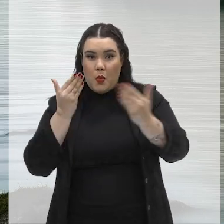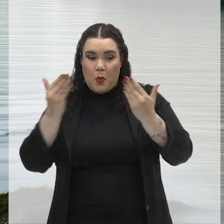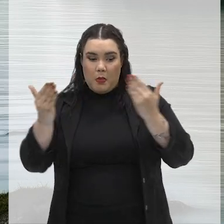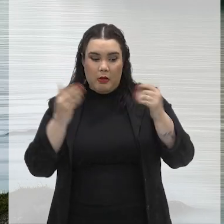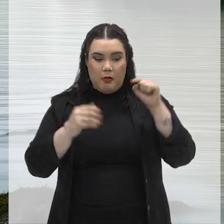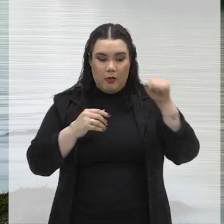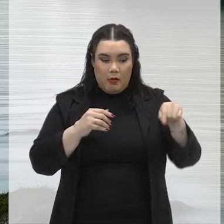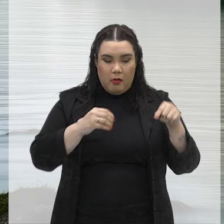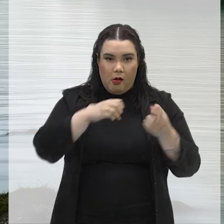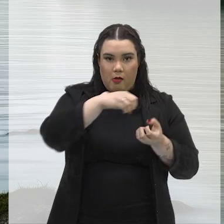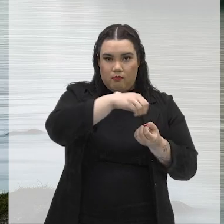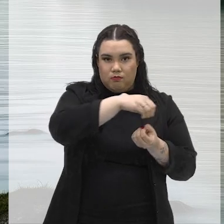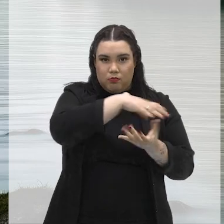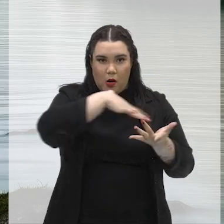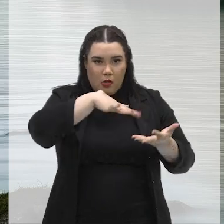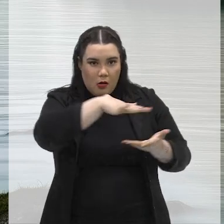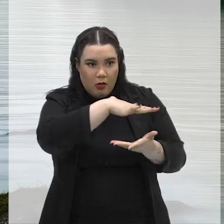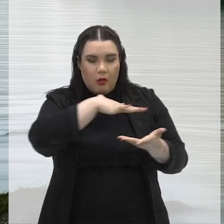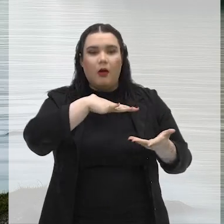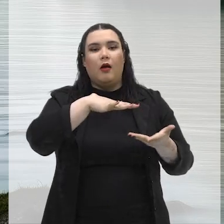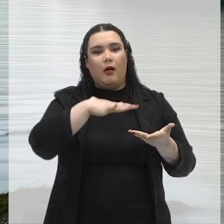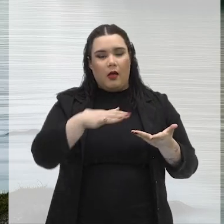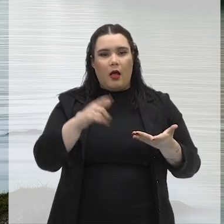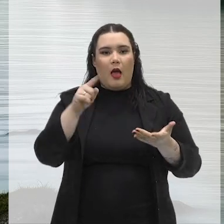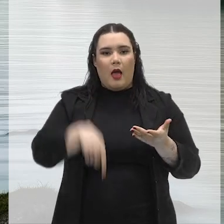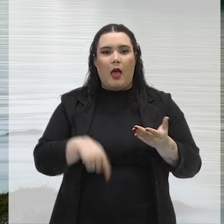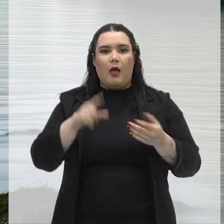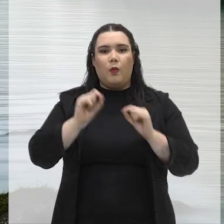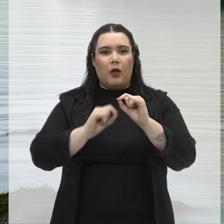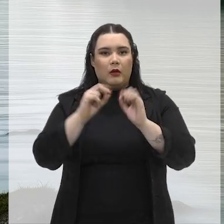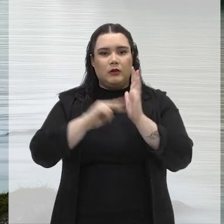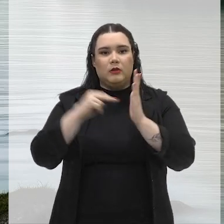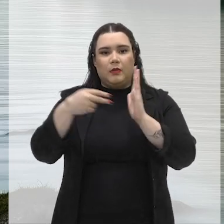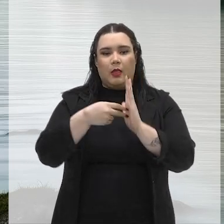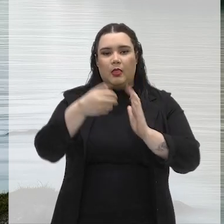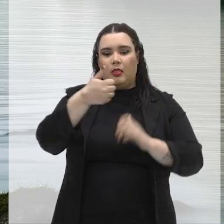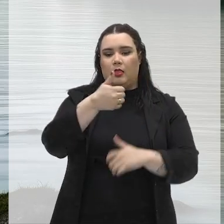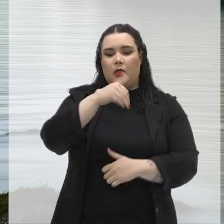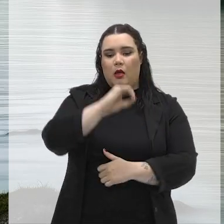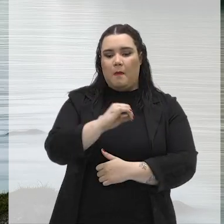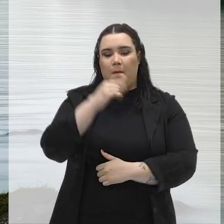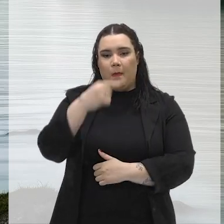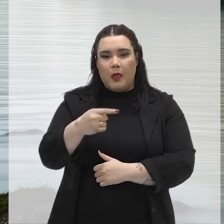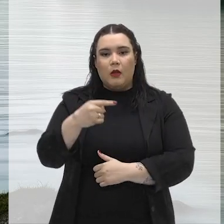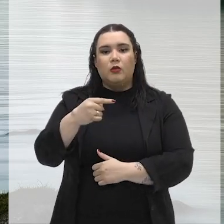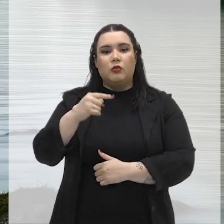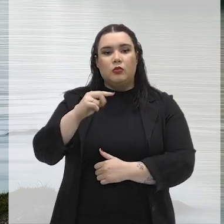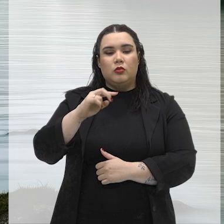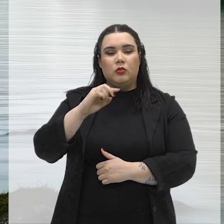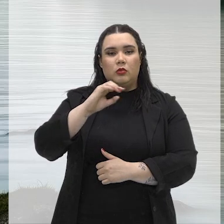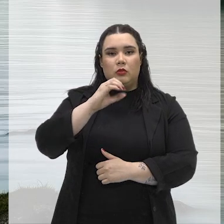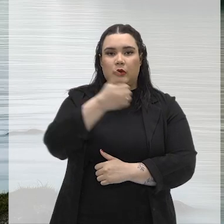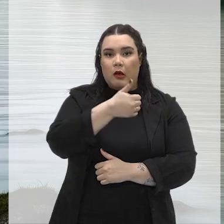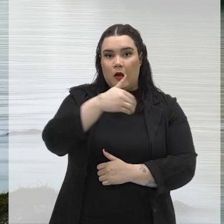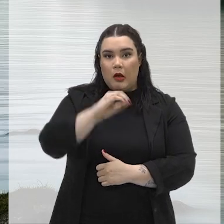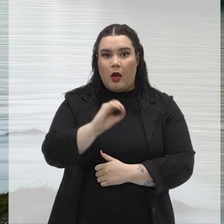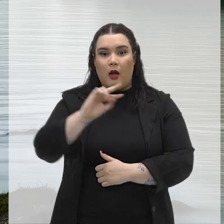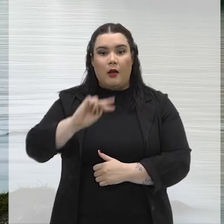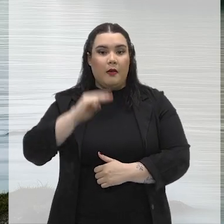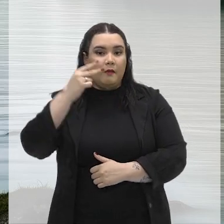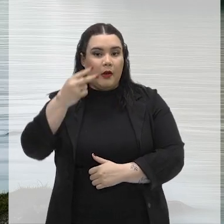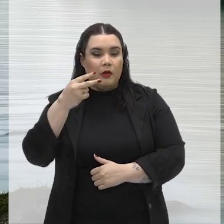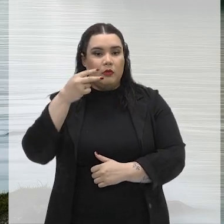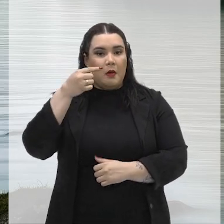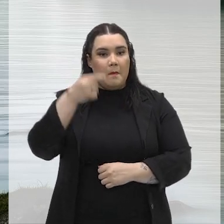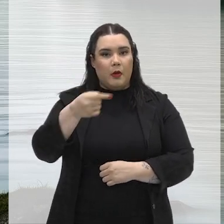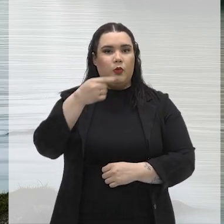ter um tamanho de 10 elevado a menos 43. Ou seja, é um pequeno trecho desse grande, desse enorme rio